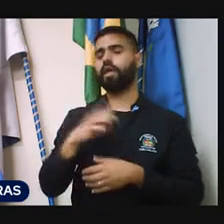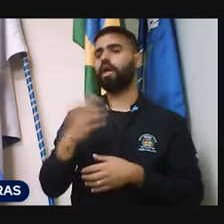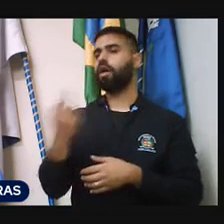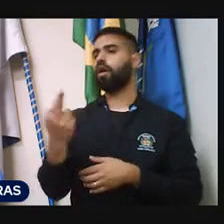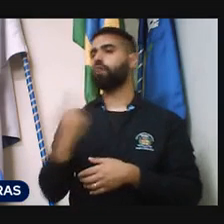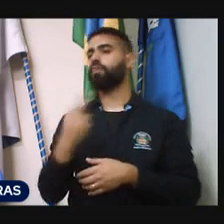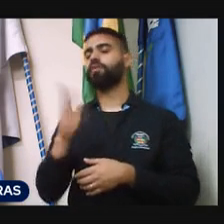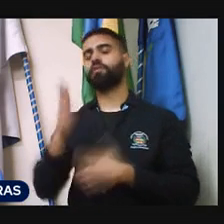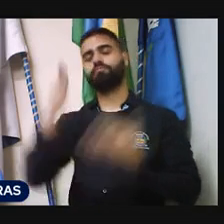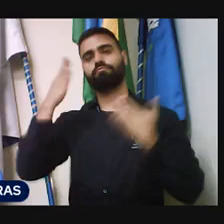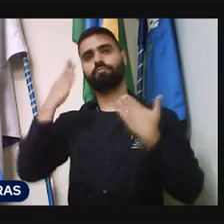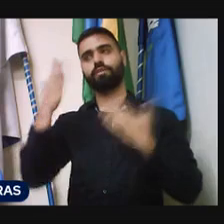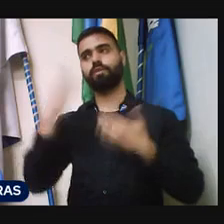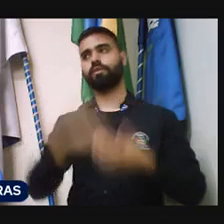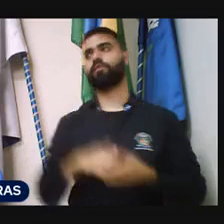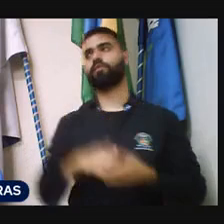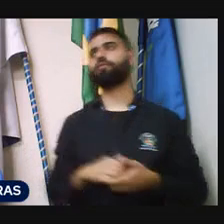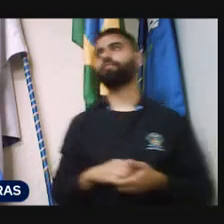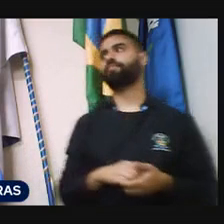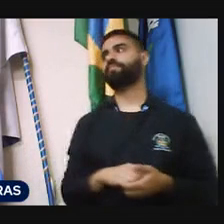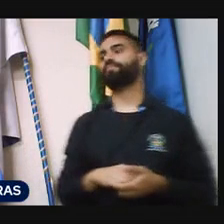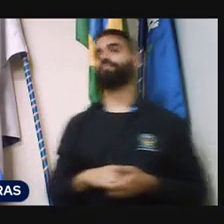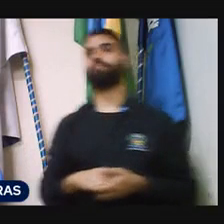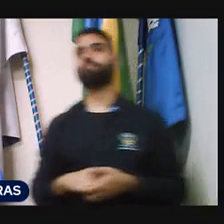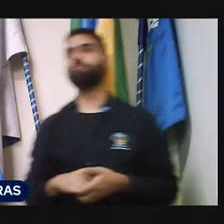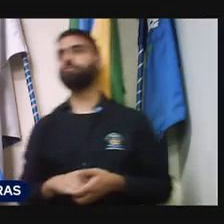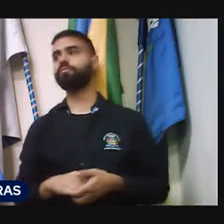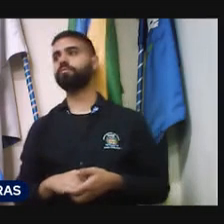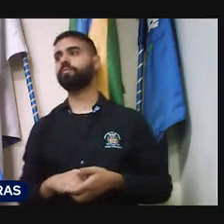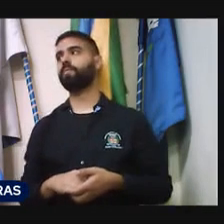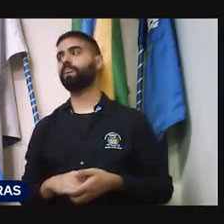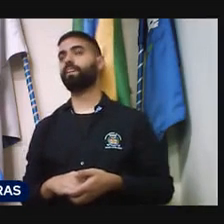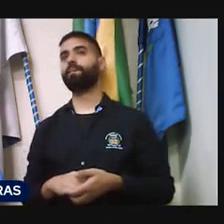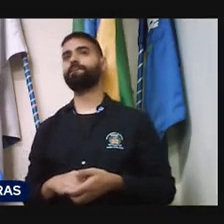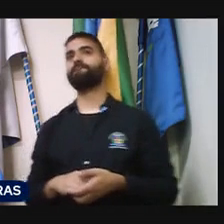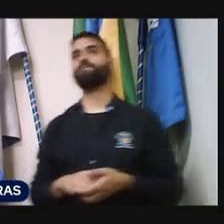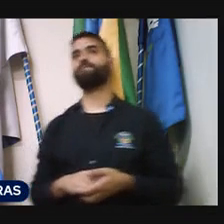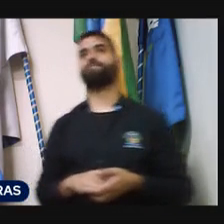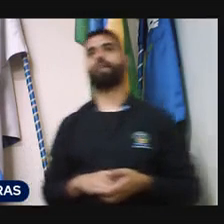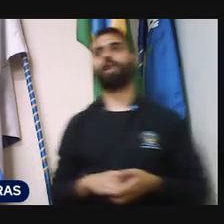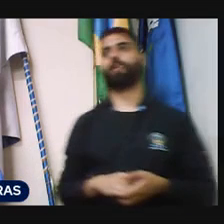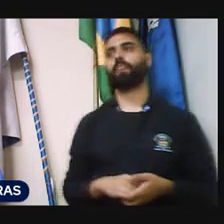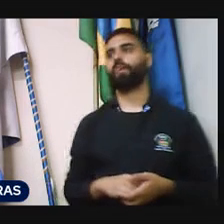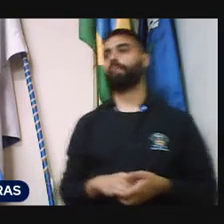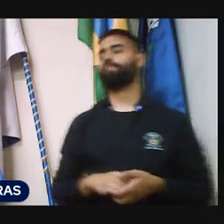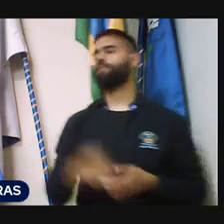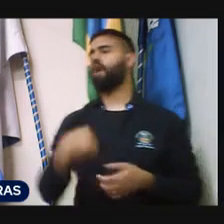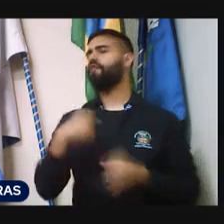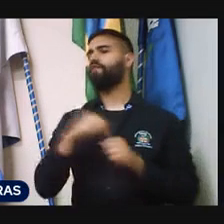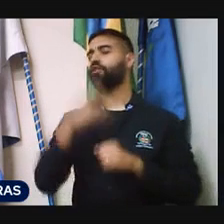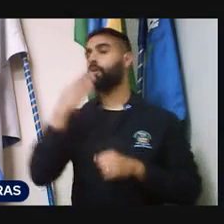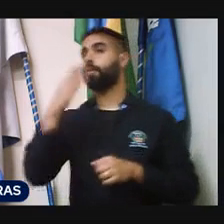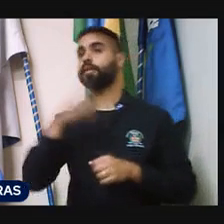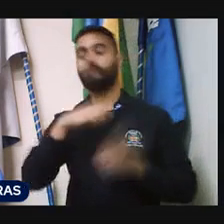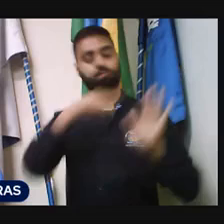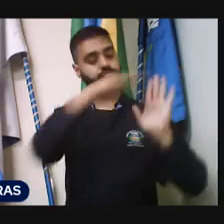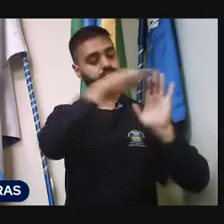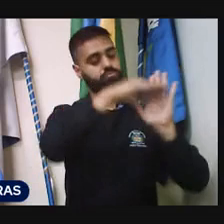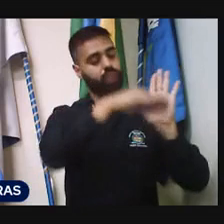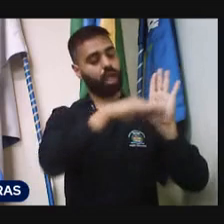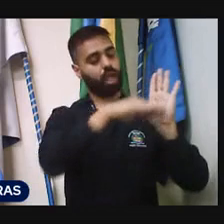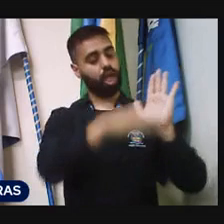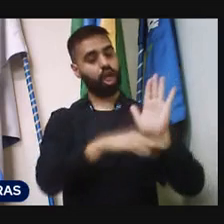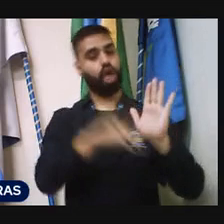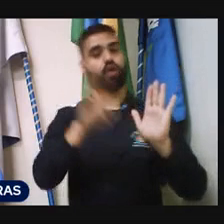imagens iPlace Ribeirão os nossos hotéis de cima elevada consideração justificativa através desse requerimento solicita a lista completa com o nome